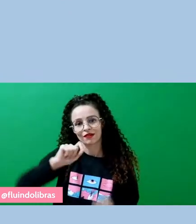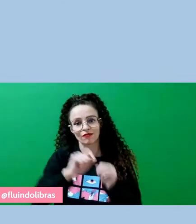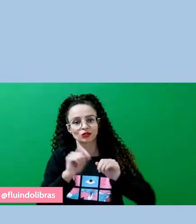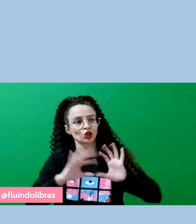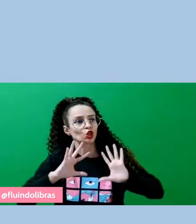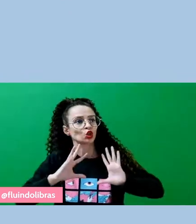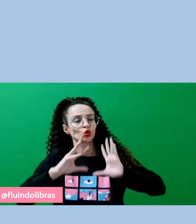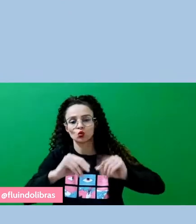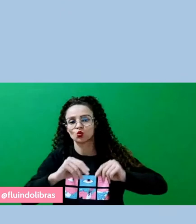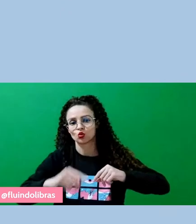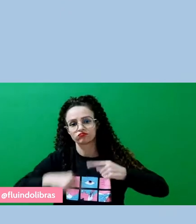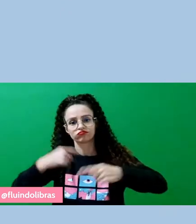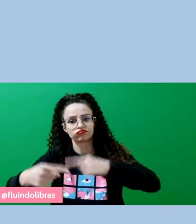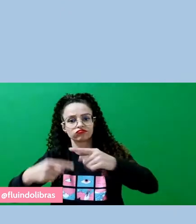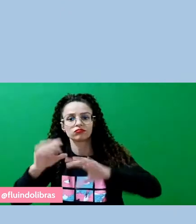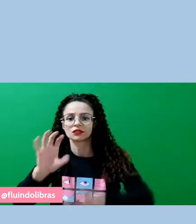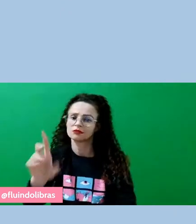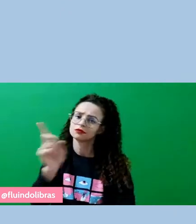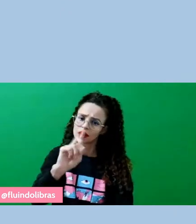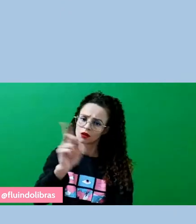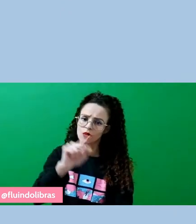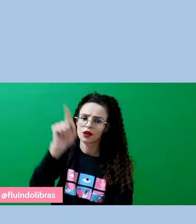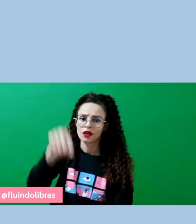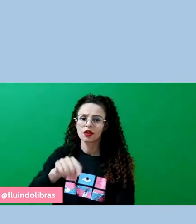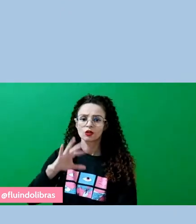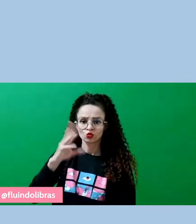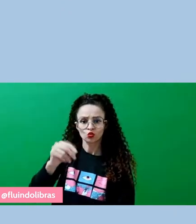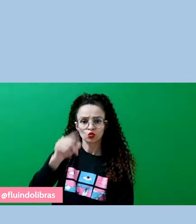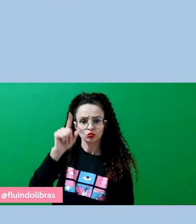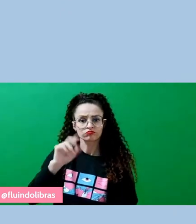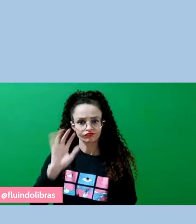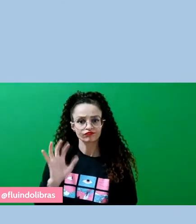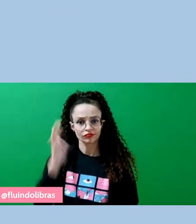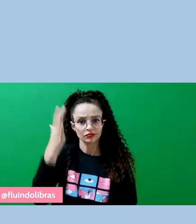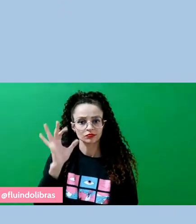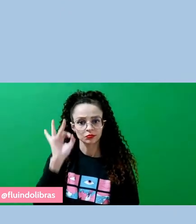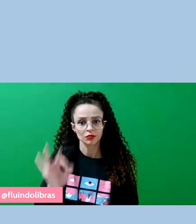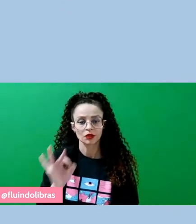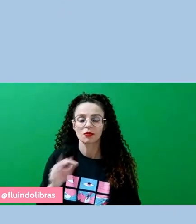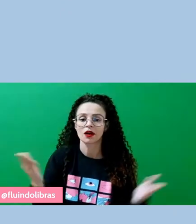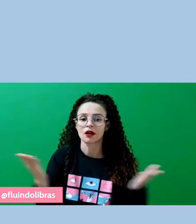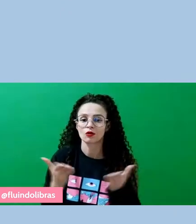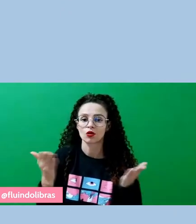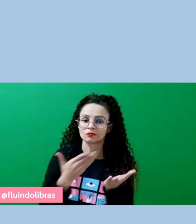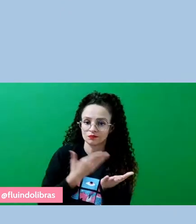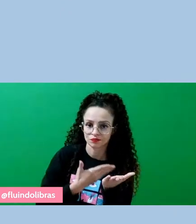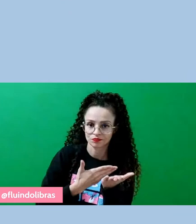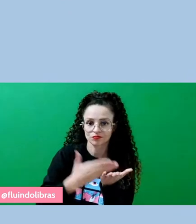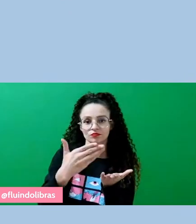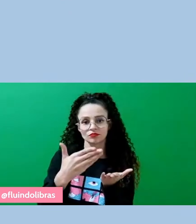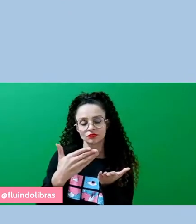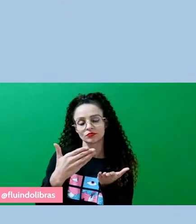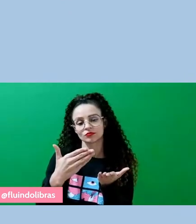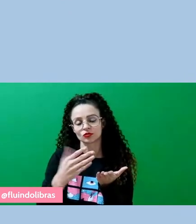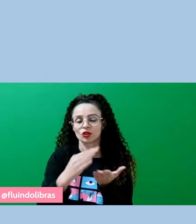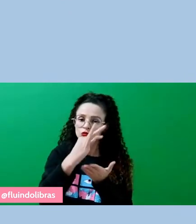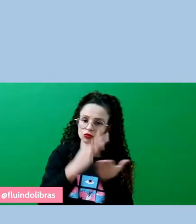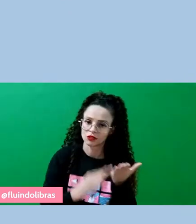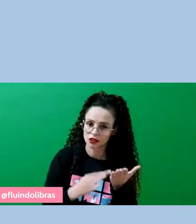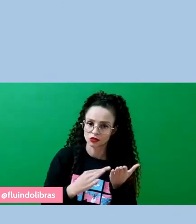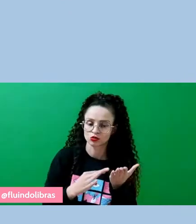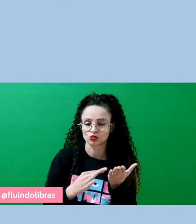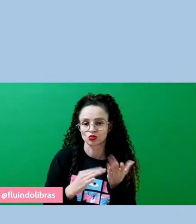gente volta, o texto começa de novo. Não, isso tudo que aconteceu, de fato aconteceu. E agora a gente parte daqui. Talvez o texto aumente um pouco, porque